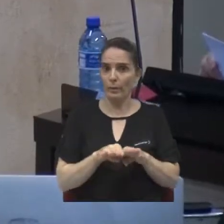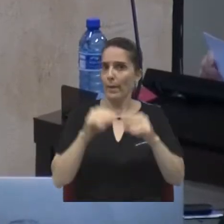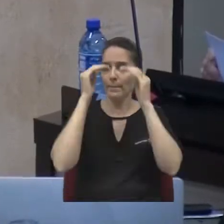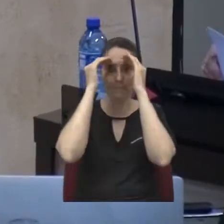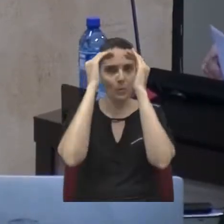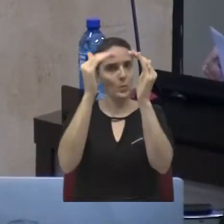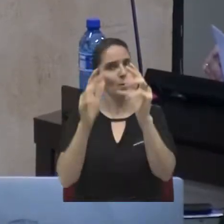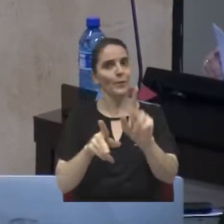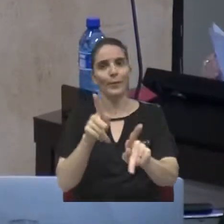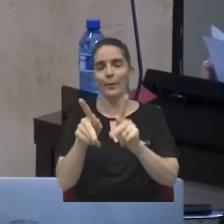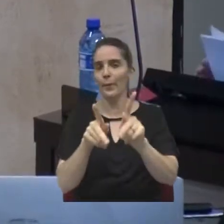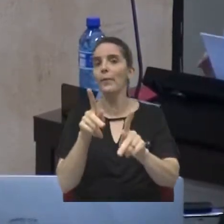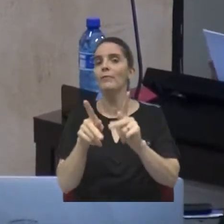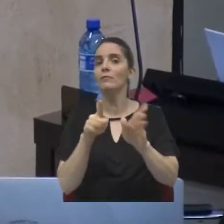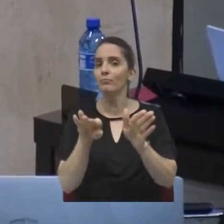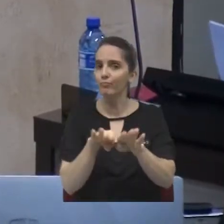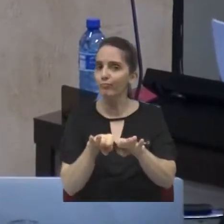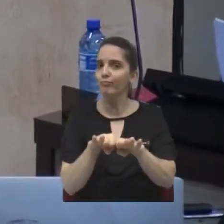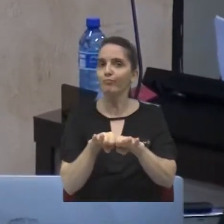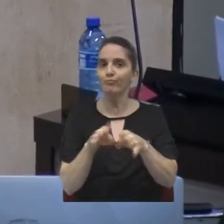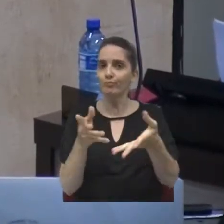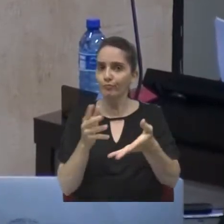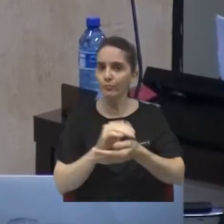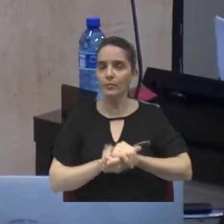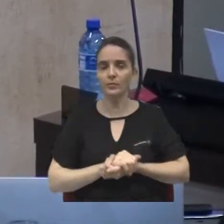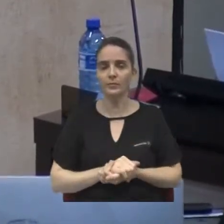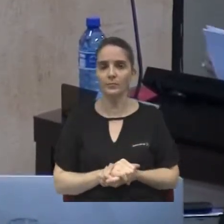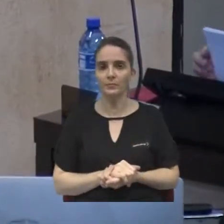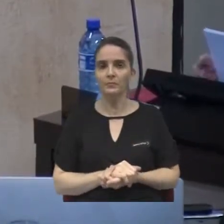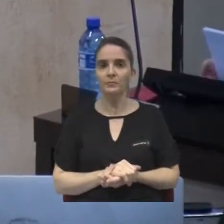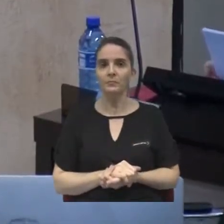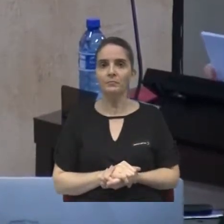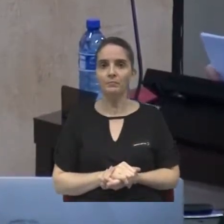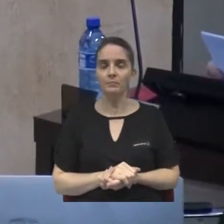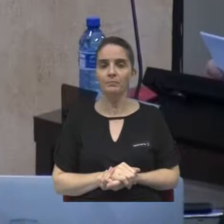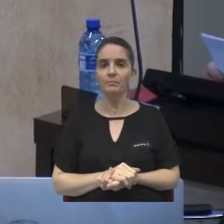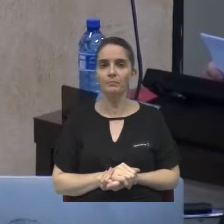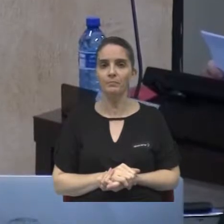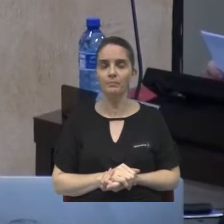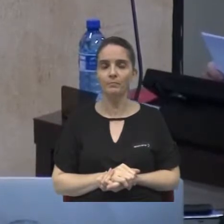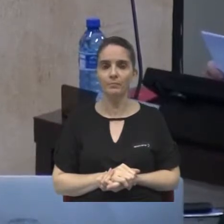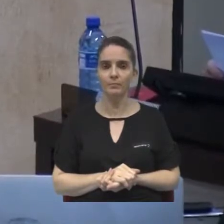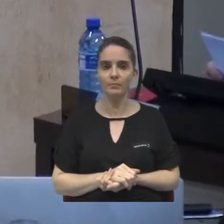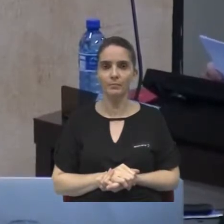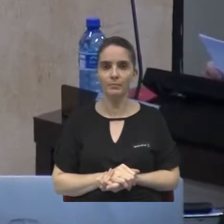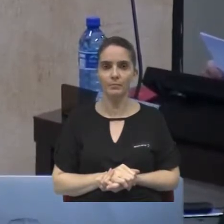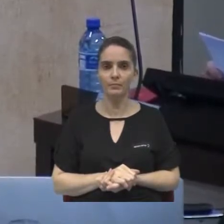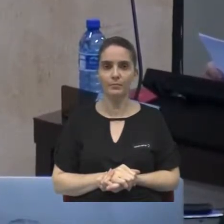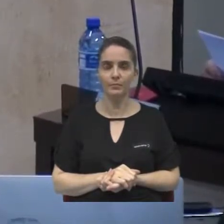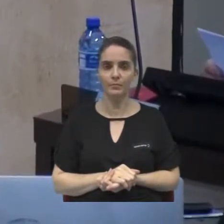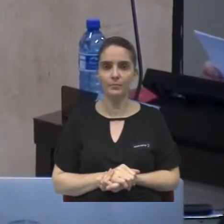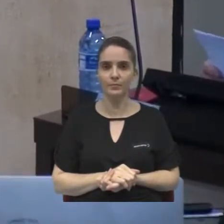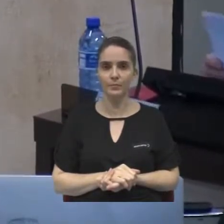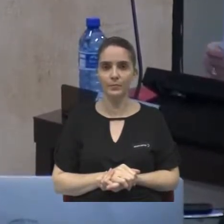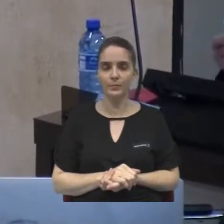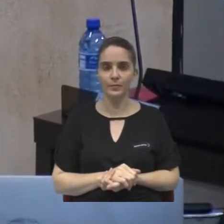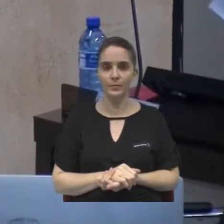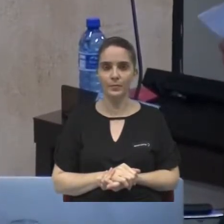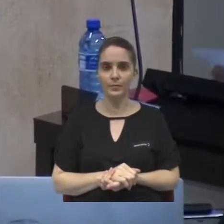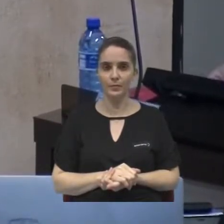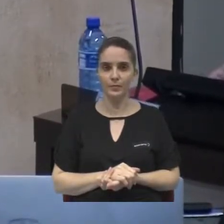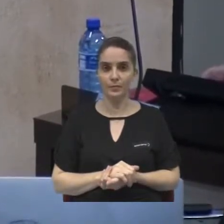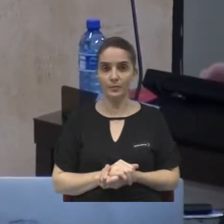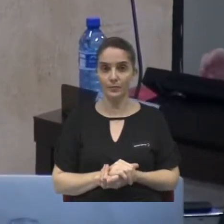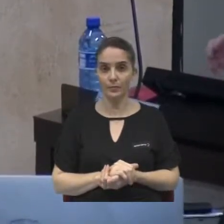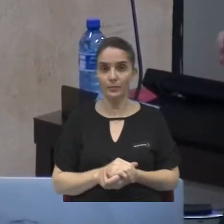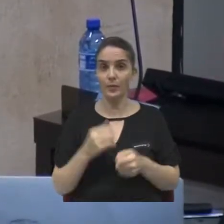Ele está desrespeitando os limeirenses e aqueles que escolheram a nossa terra para aqui fazer lugar e morada. É a